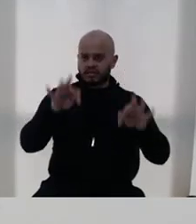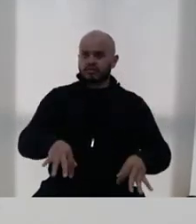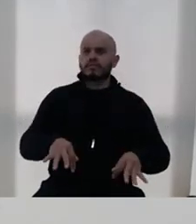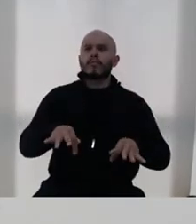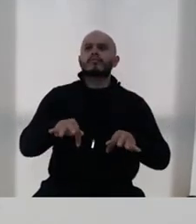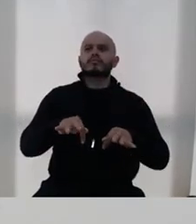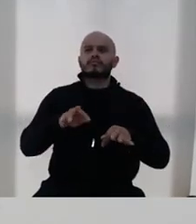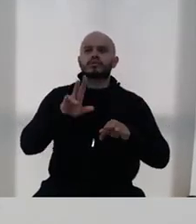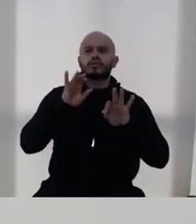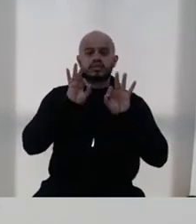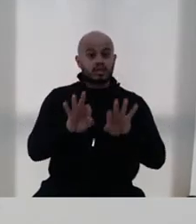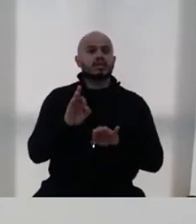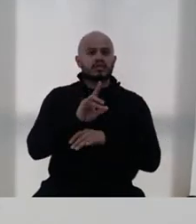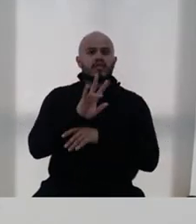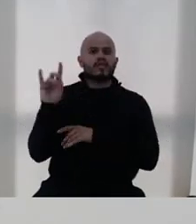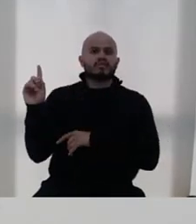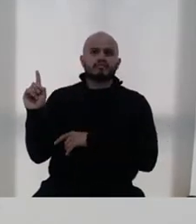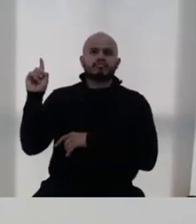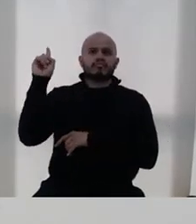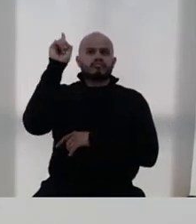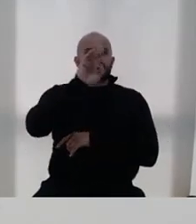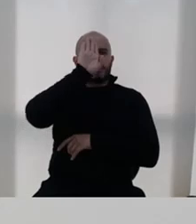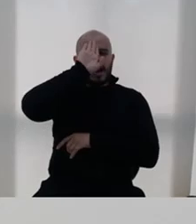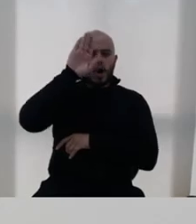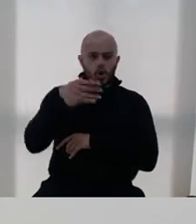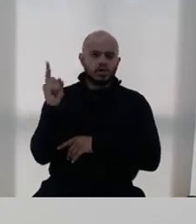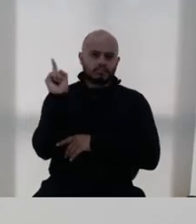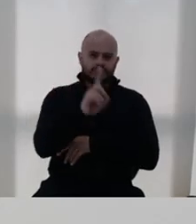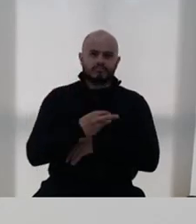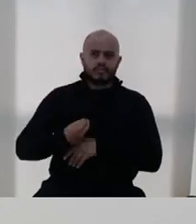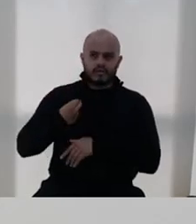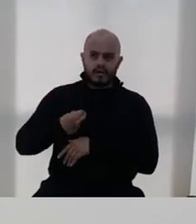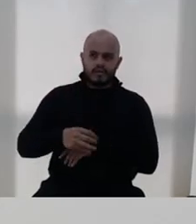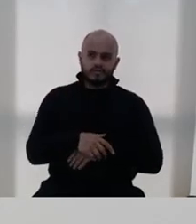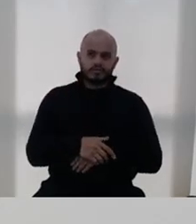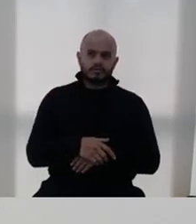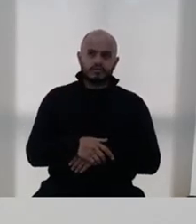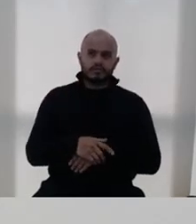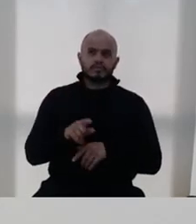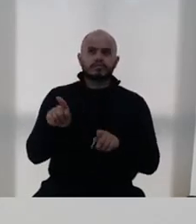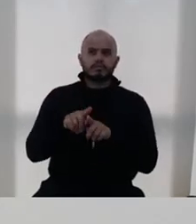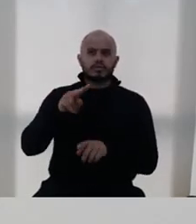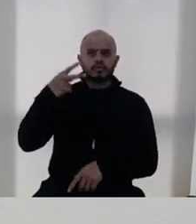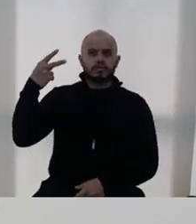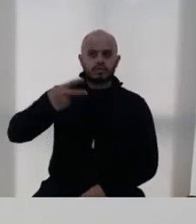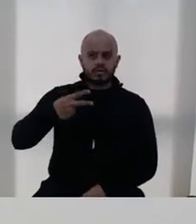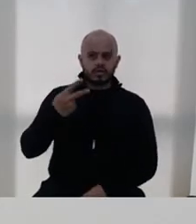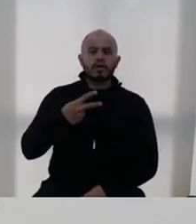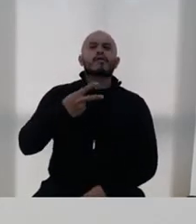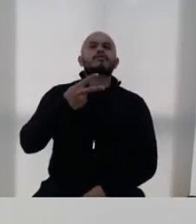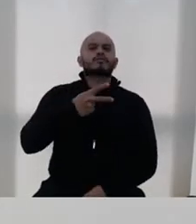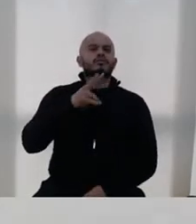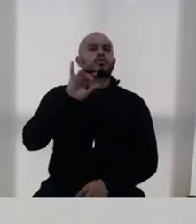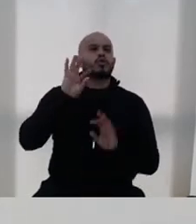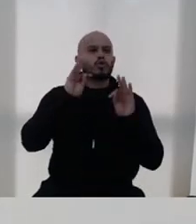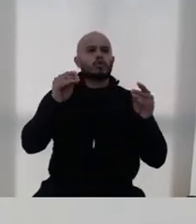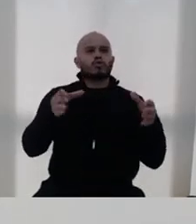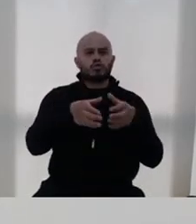dos Servidores, que eu farei questão e terei toda a honra de prestigiar. Eu e o segundo subdefensor aqui e a equipe da gestão